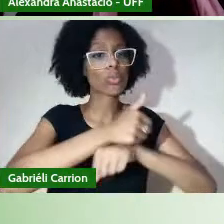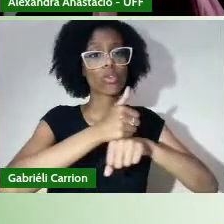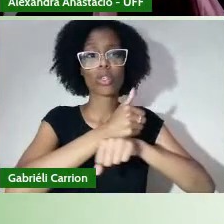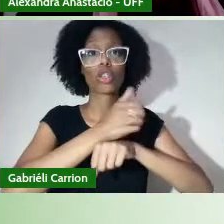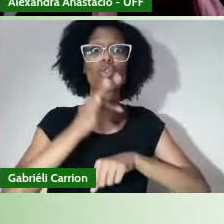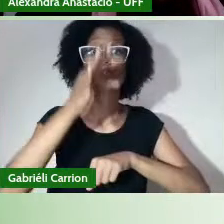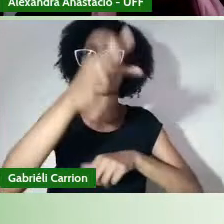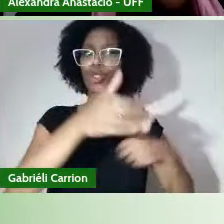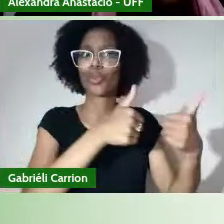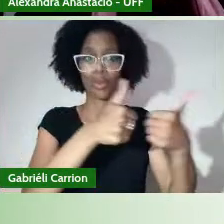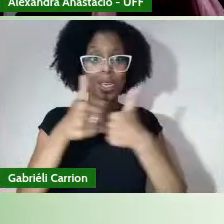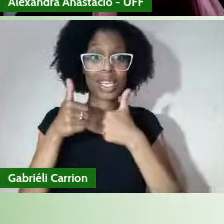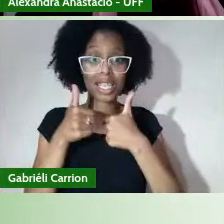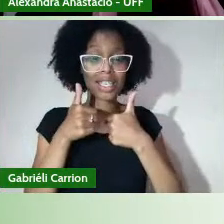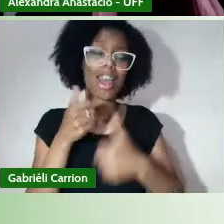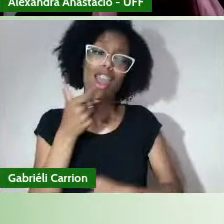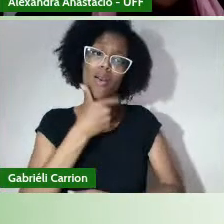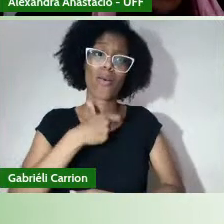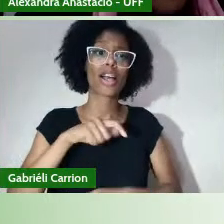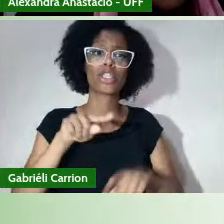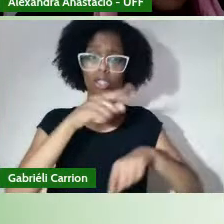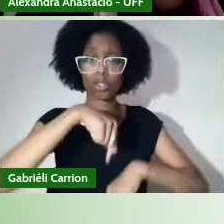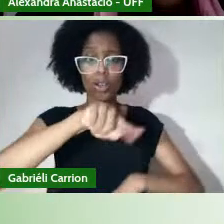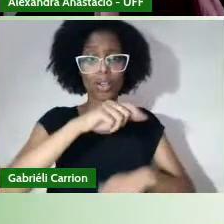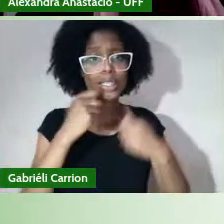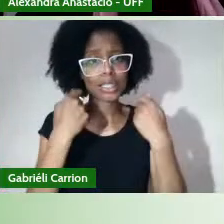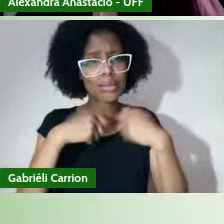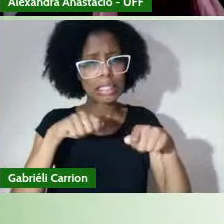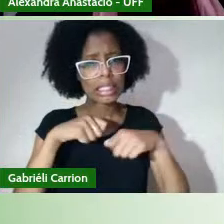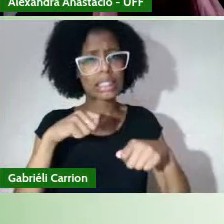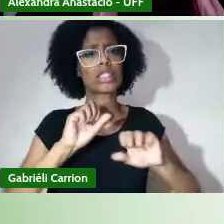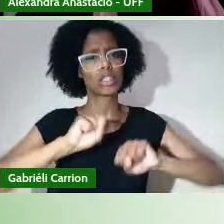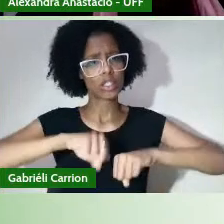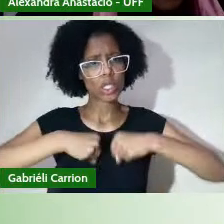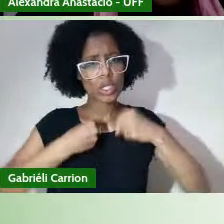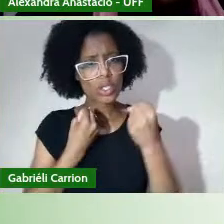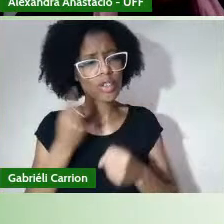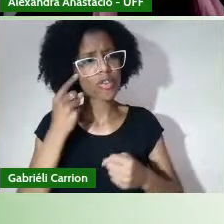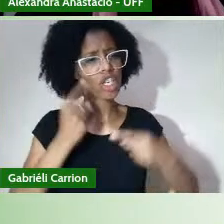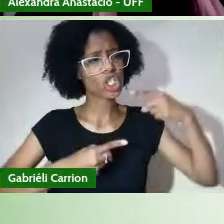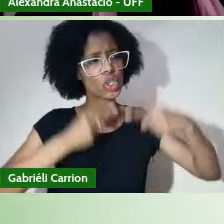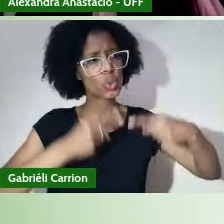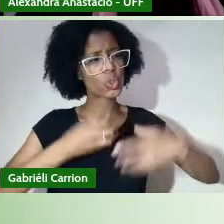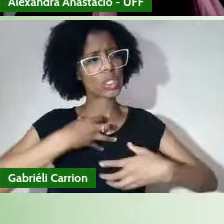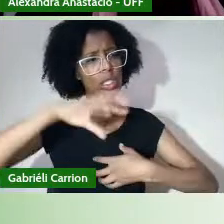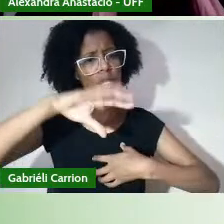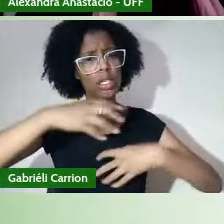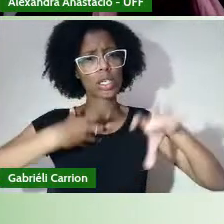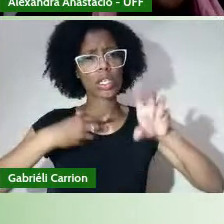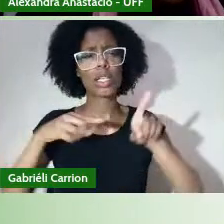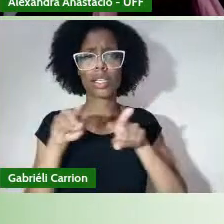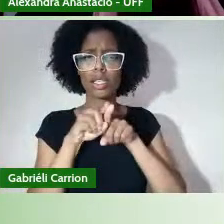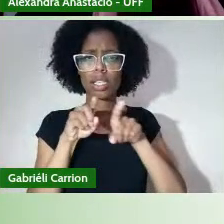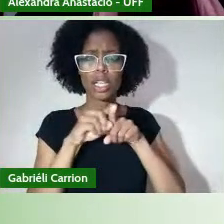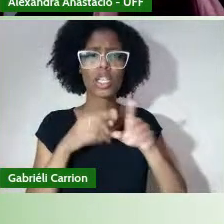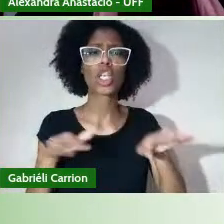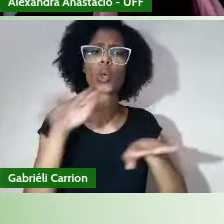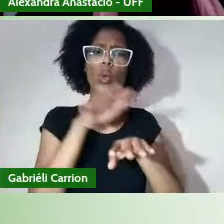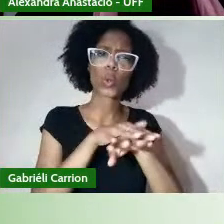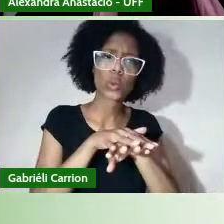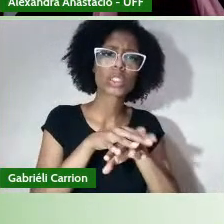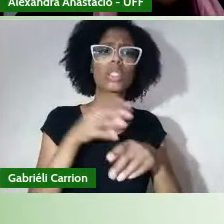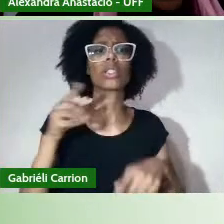futuro. Eu acho que é isso que a gente precisa perseguir quando a gente discute empatia, quando a gente discute inclusão, quando a